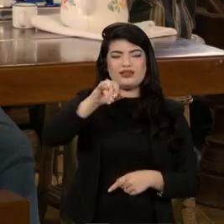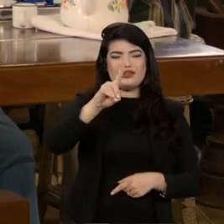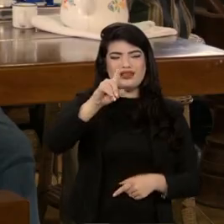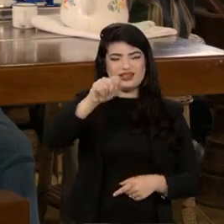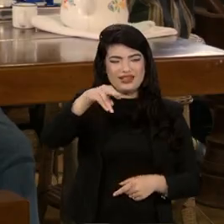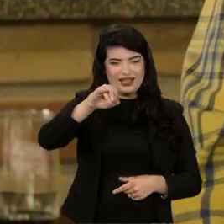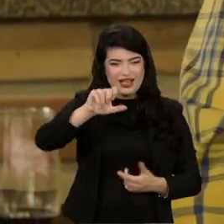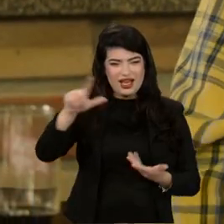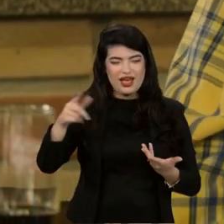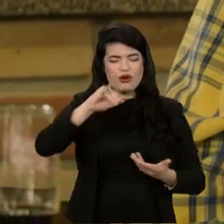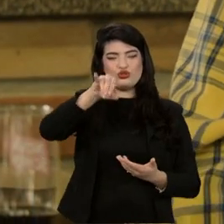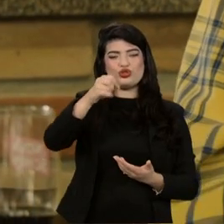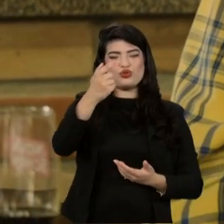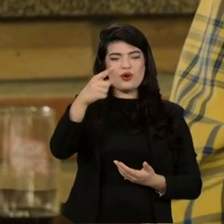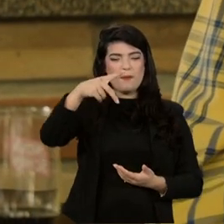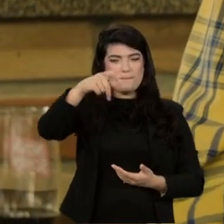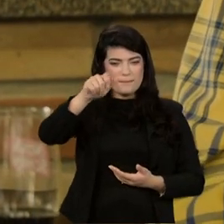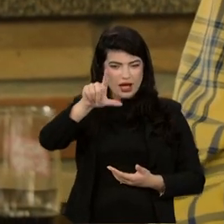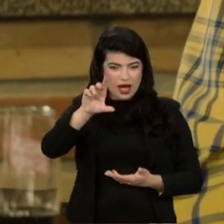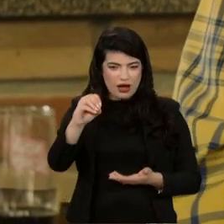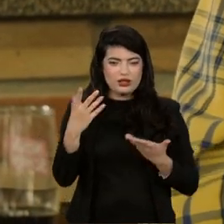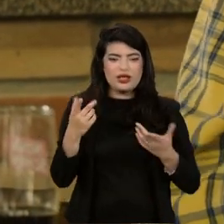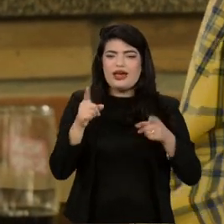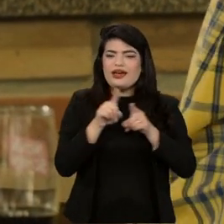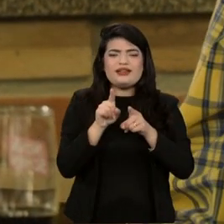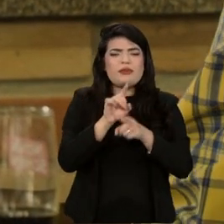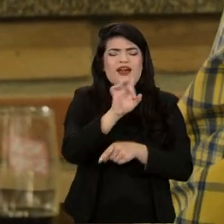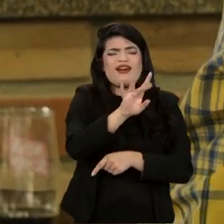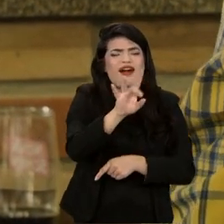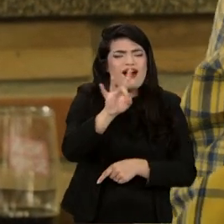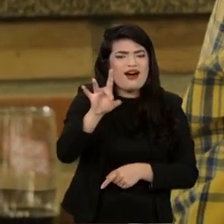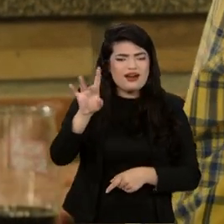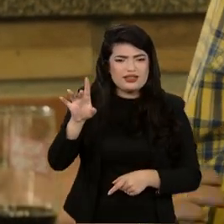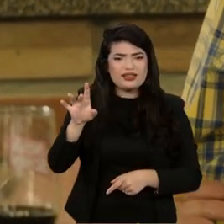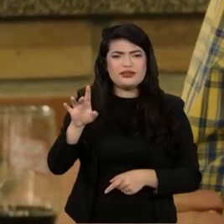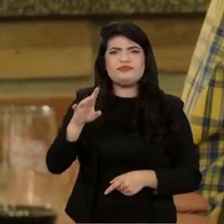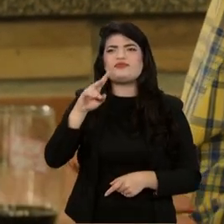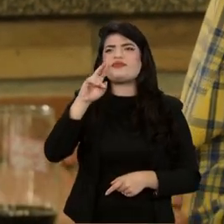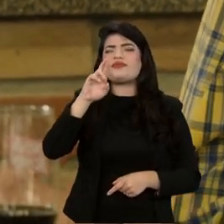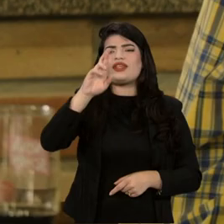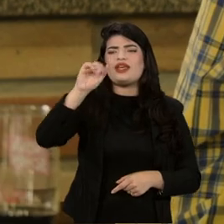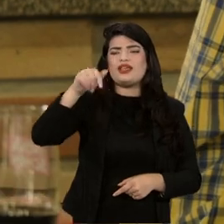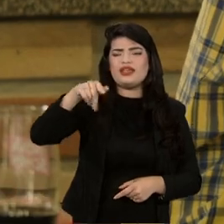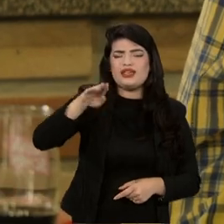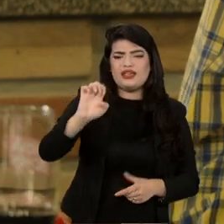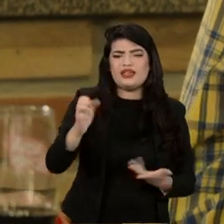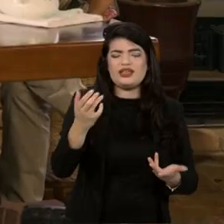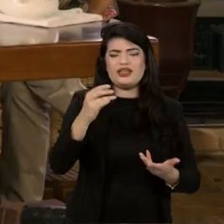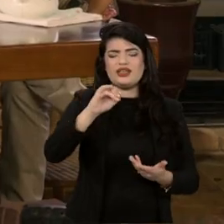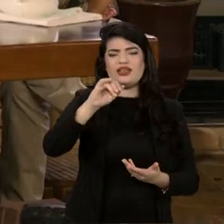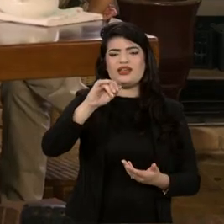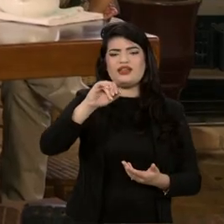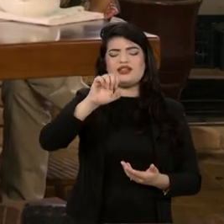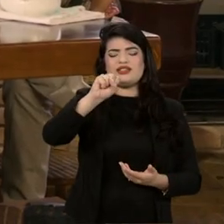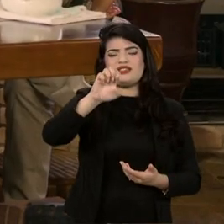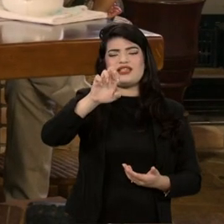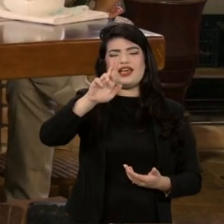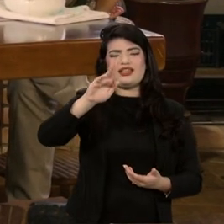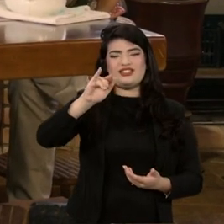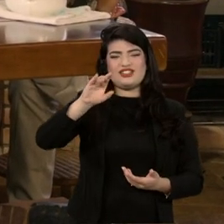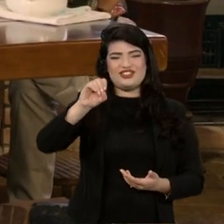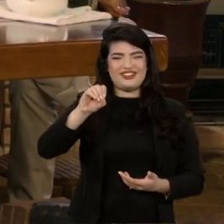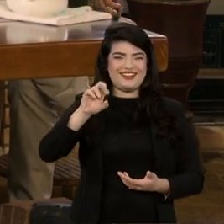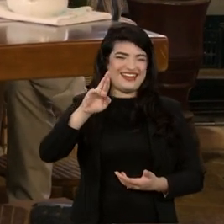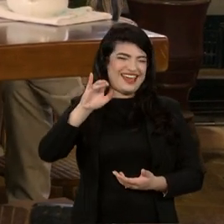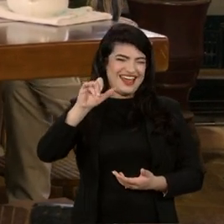né? Uhum. Primeiro do... de todos eles. Rick Renner, Jean Giovanni. Sérgio Reis. Sérgio Reis não